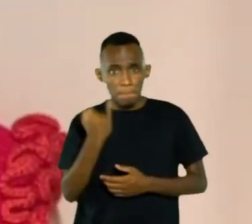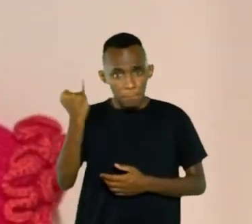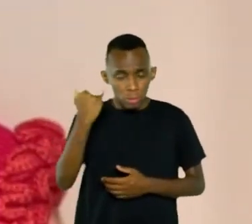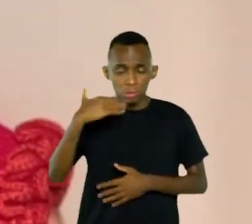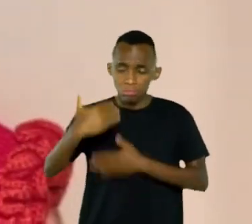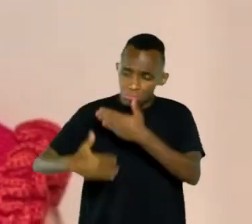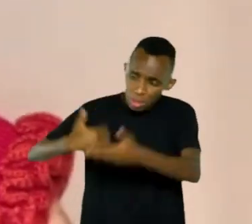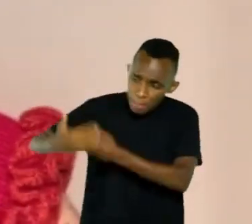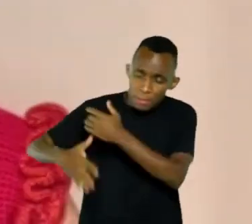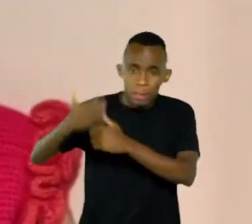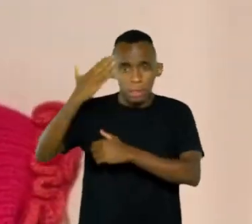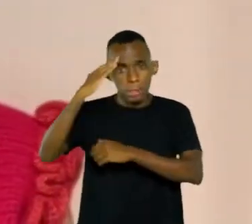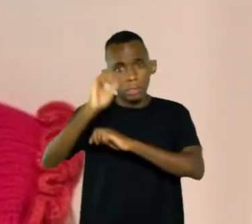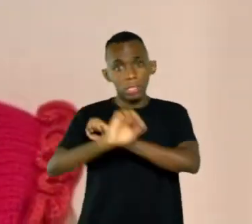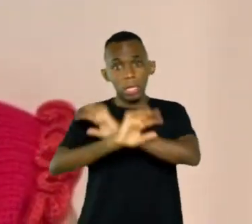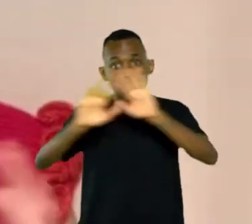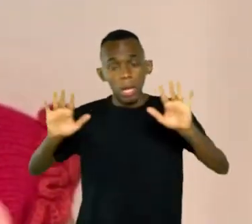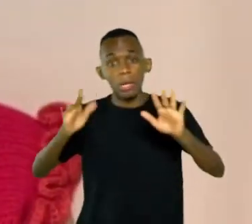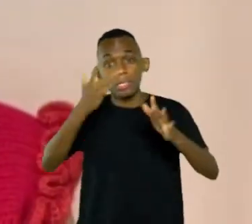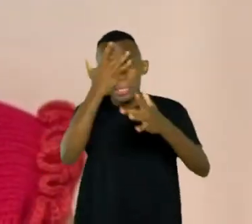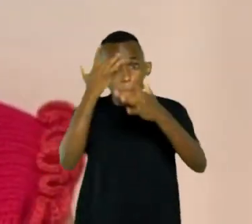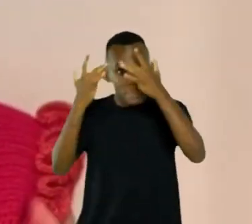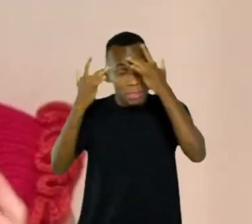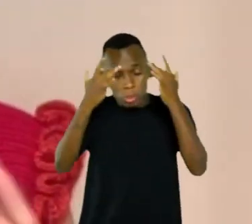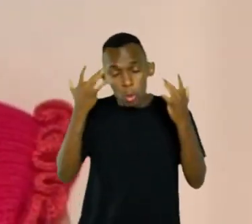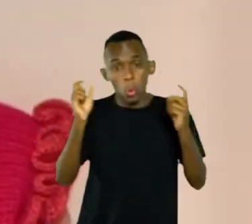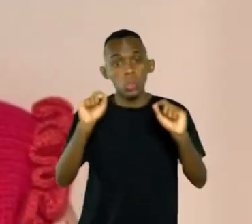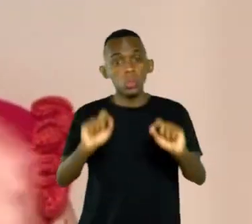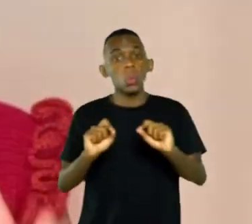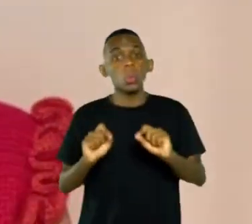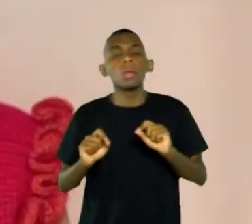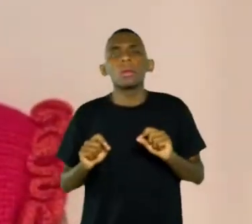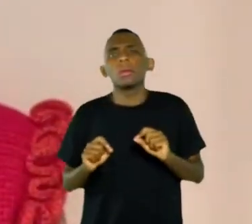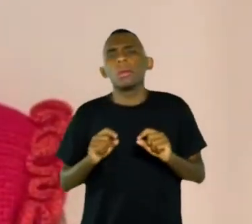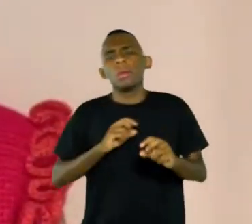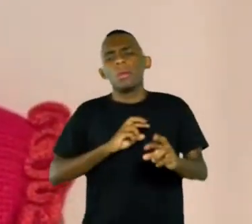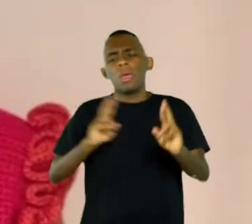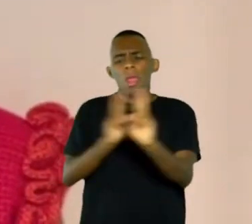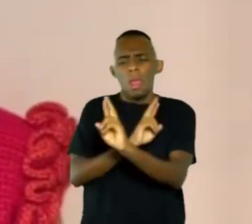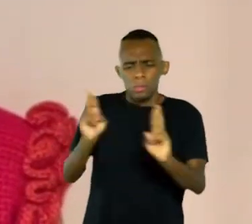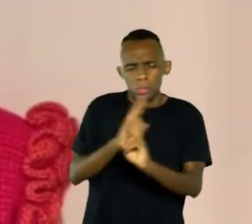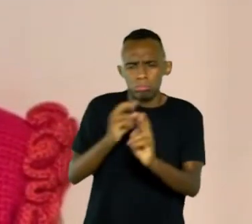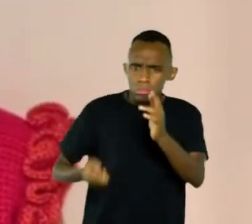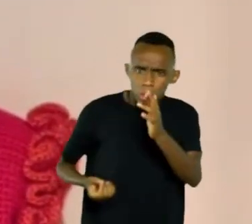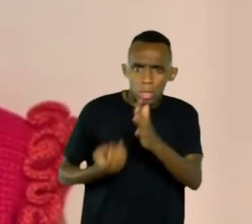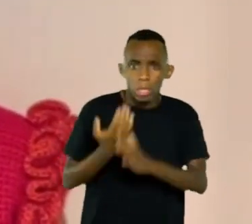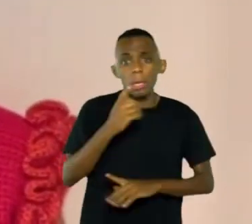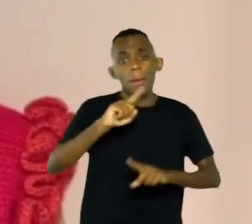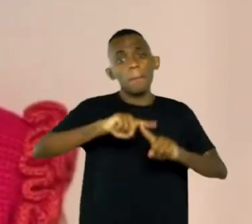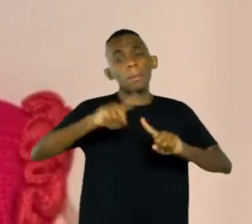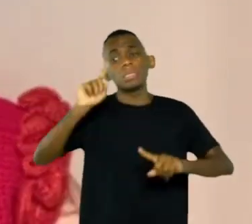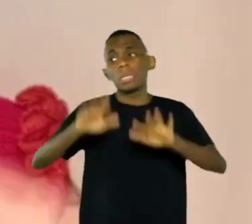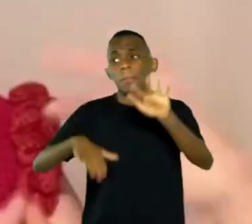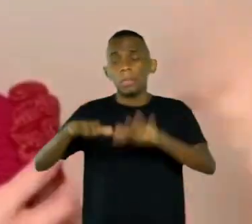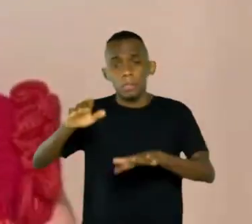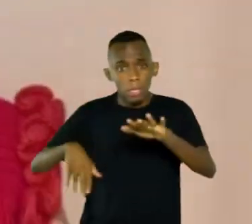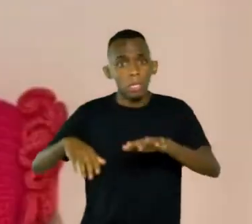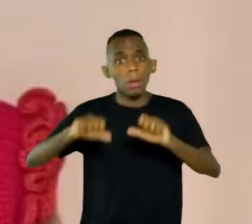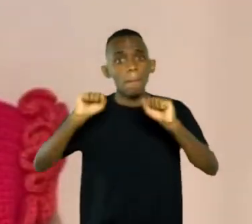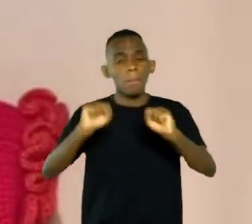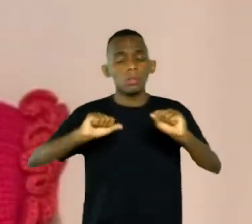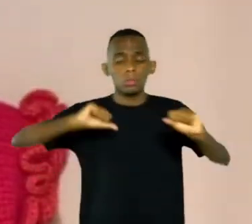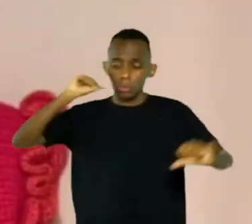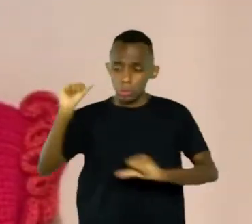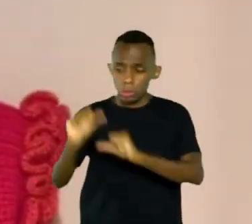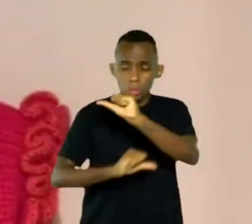que as pessoas, né, elas fazem relações, elas constroem relações que às vezes podem ser transformadas em